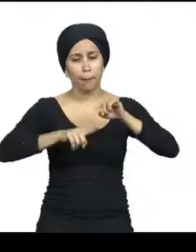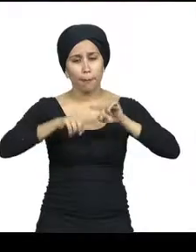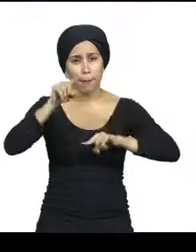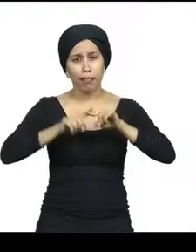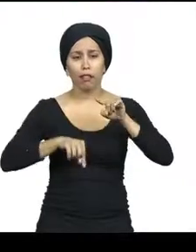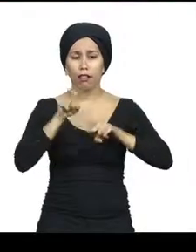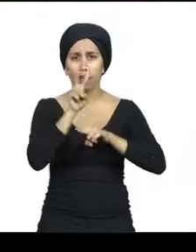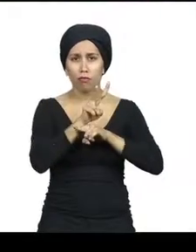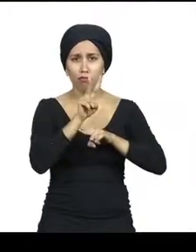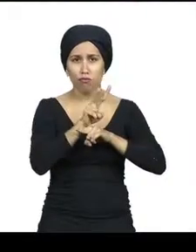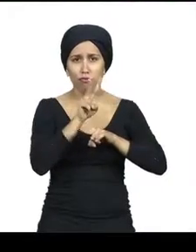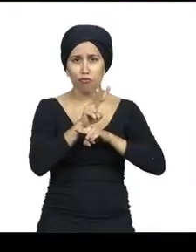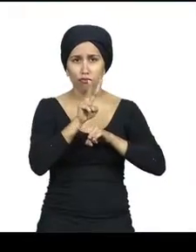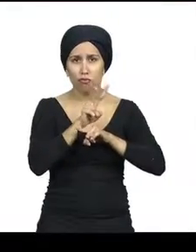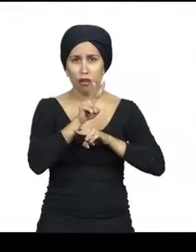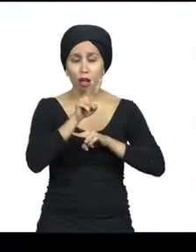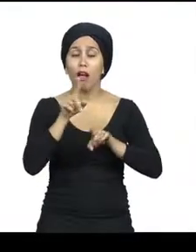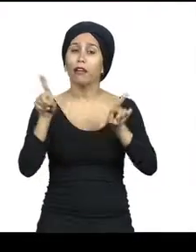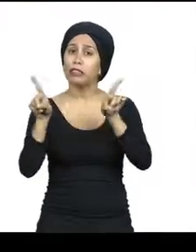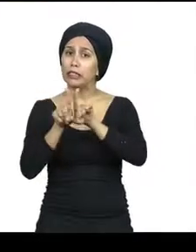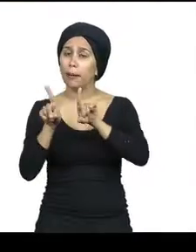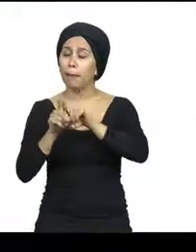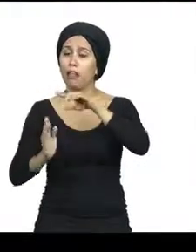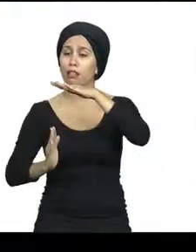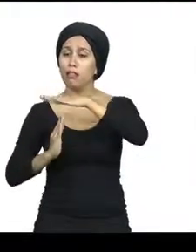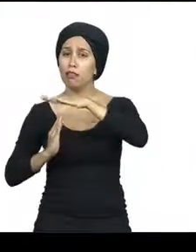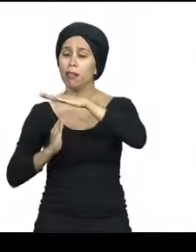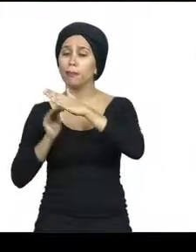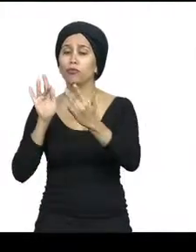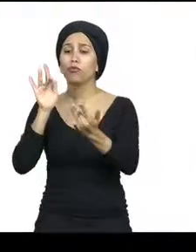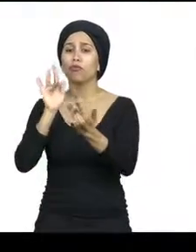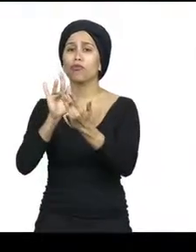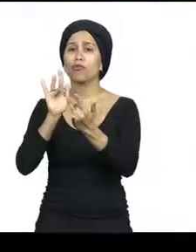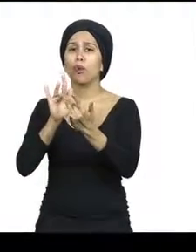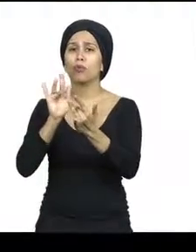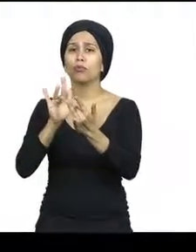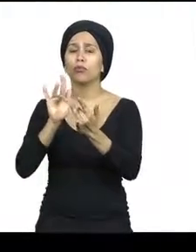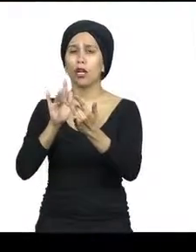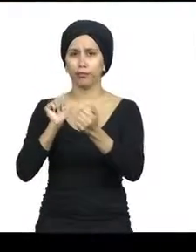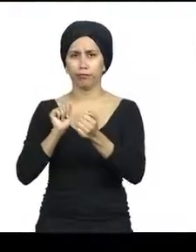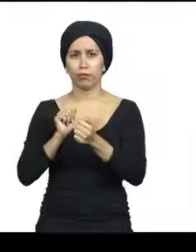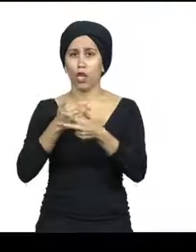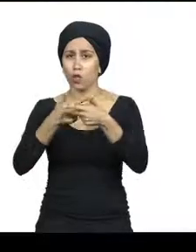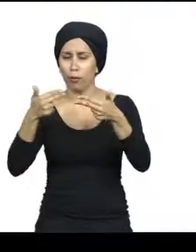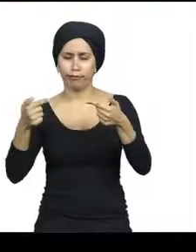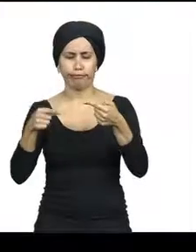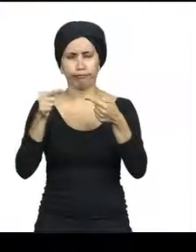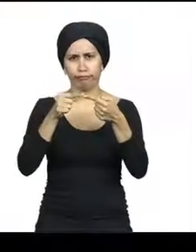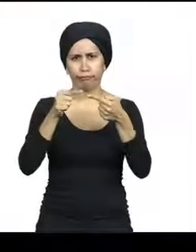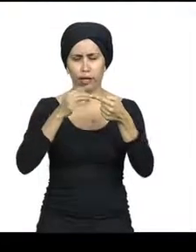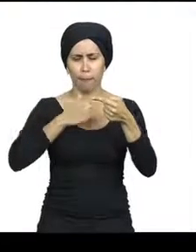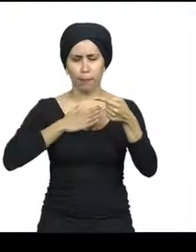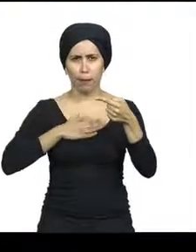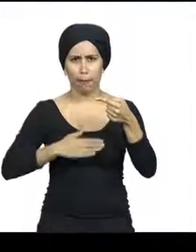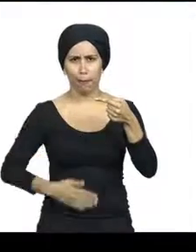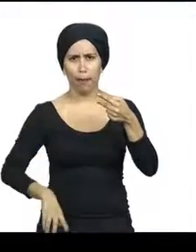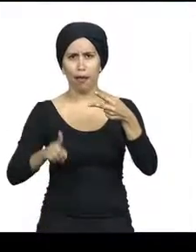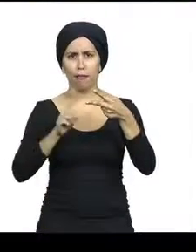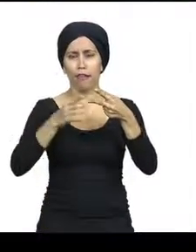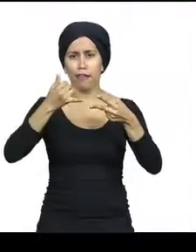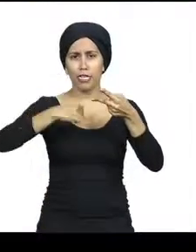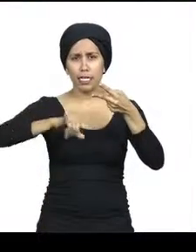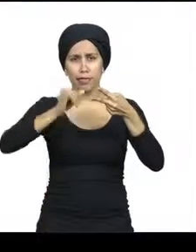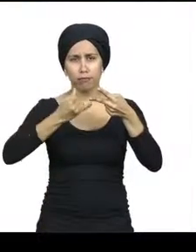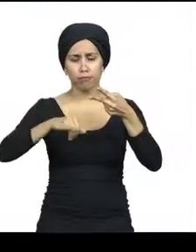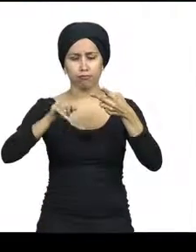também determinados limites de exposição aos diferentes tipos de agentes, físicos, químicos e biológicos. É isso que